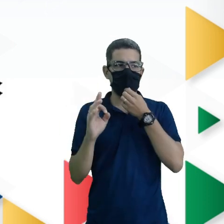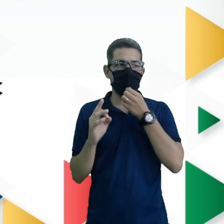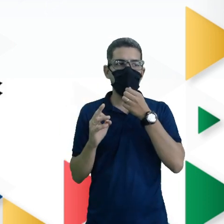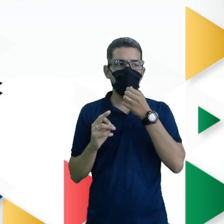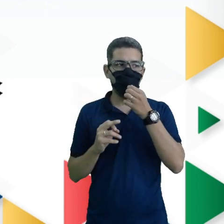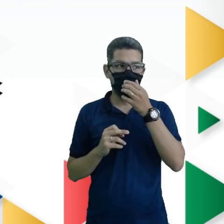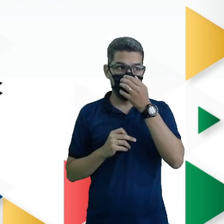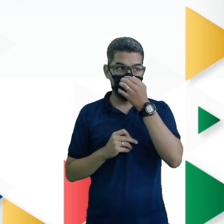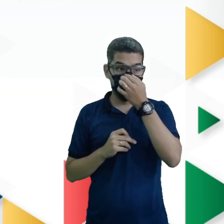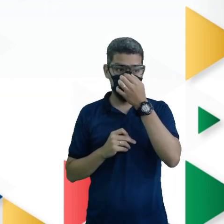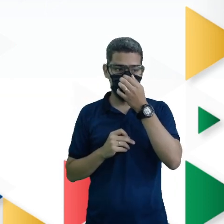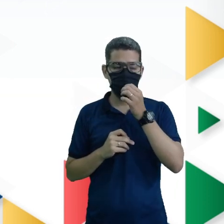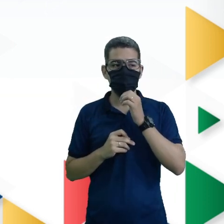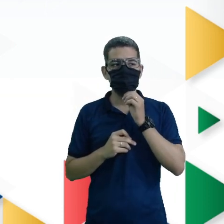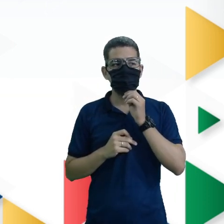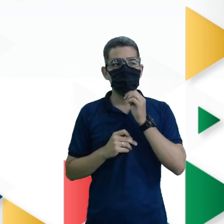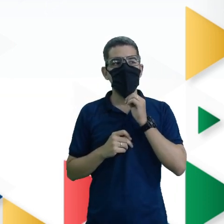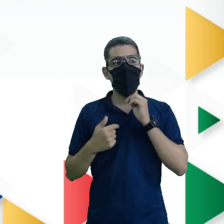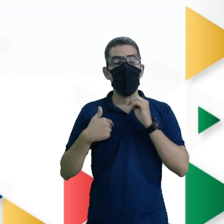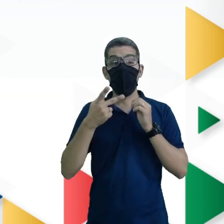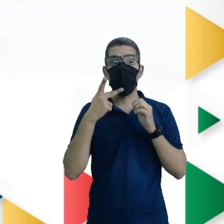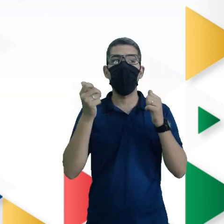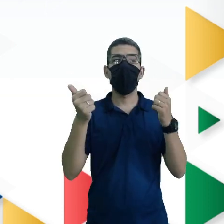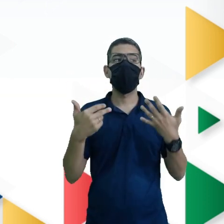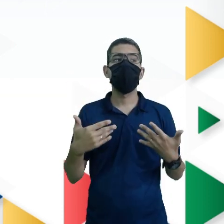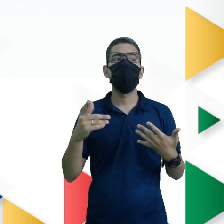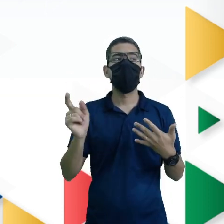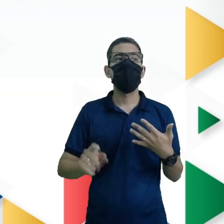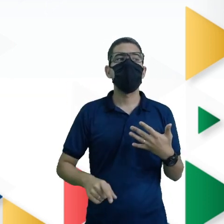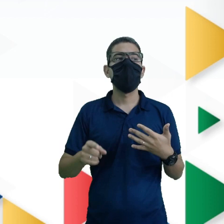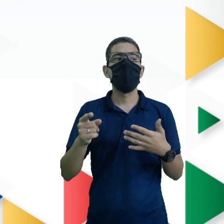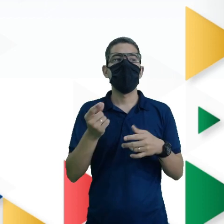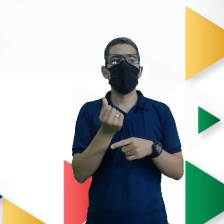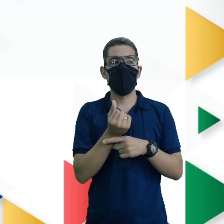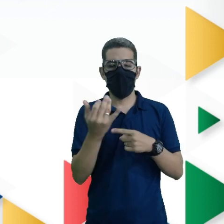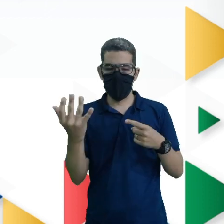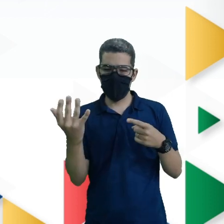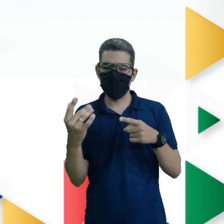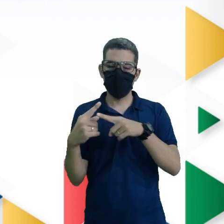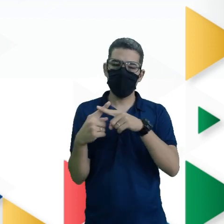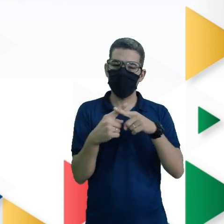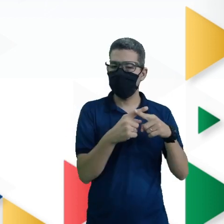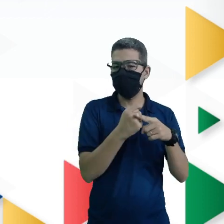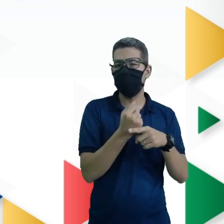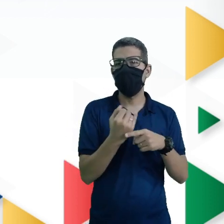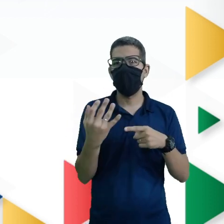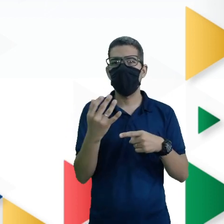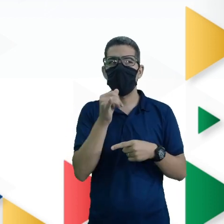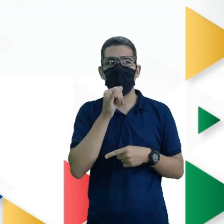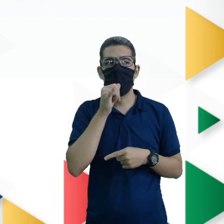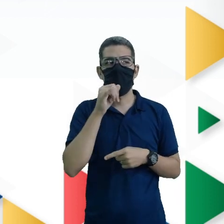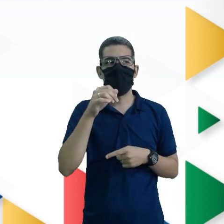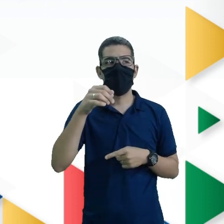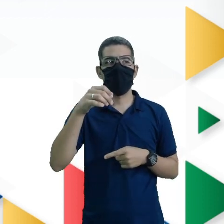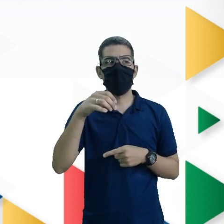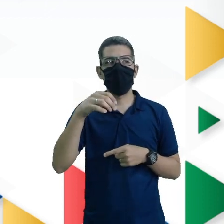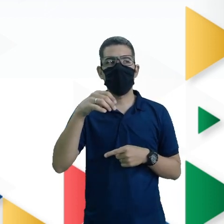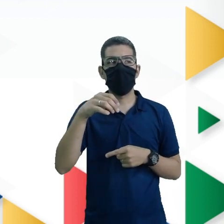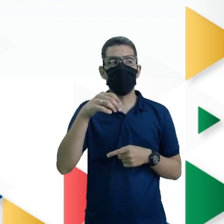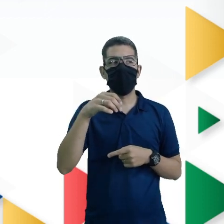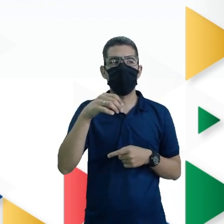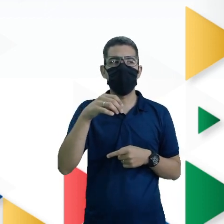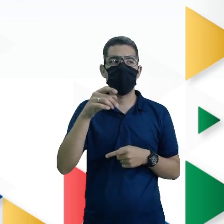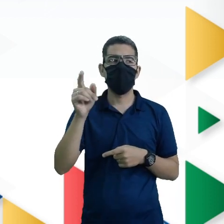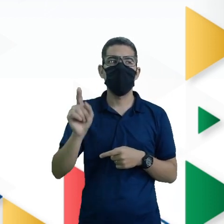deles valendo 1 grau. Eu vou falar dos múltiplos e submúltiplos, tá? Só revisão. Submúltiplos do grau são minutos